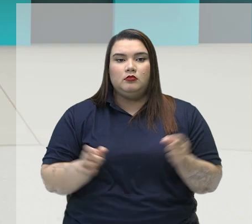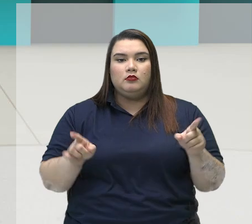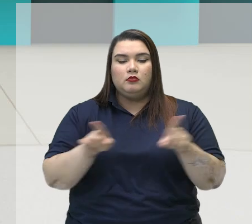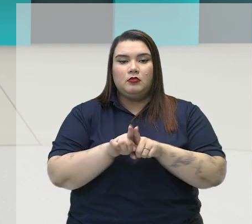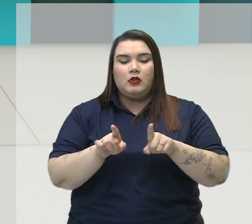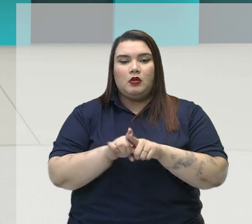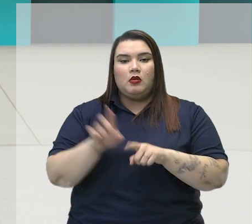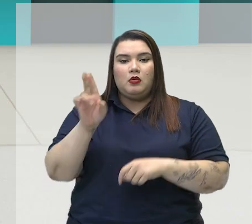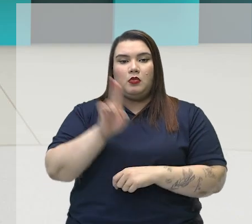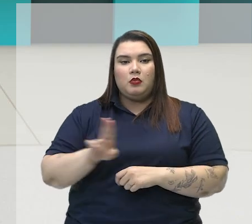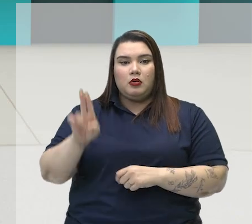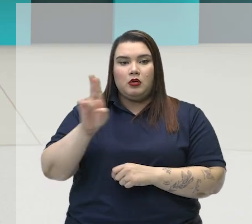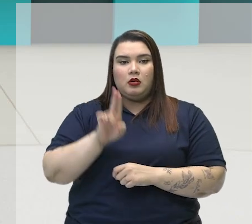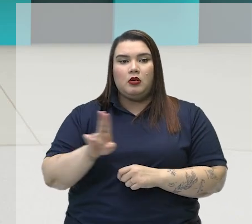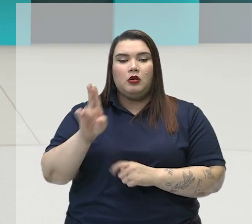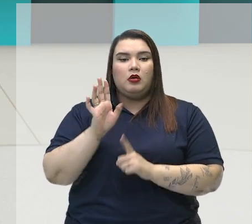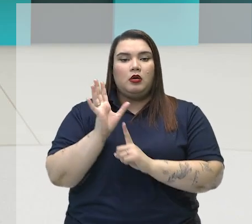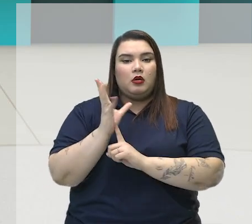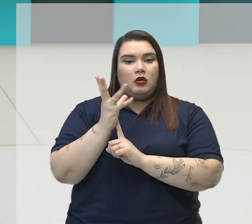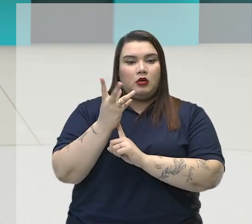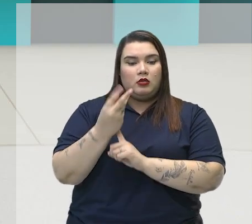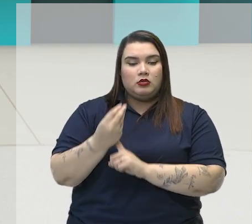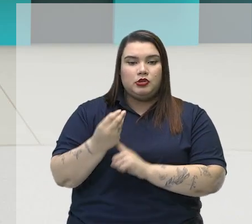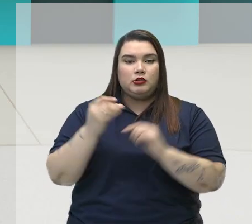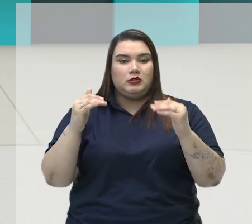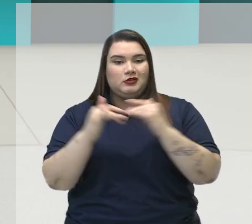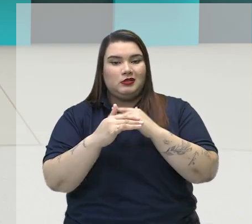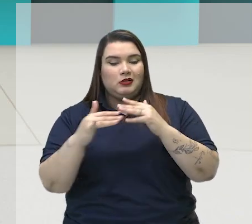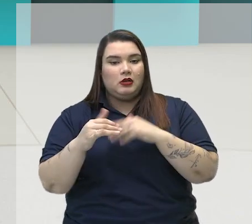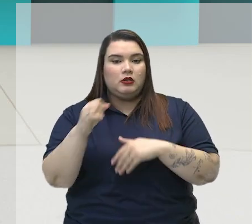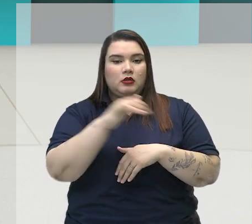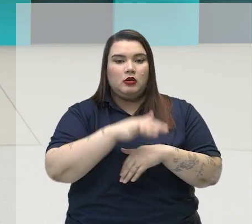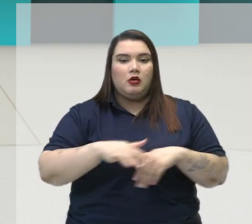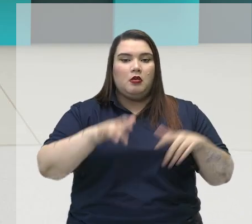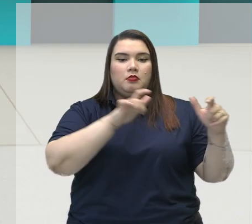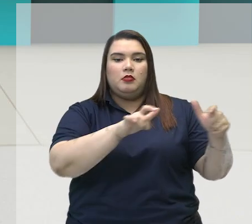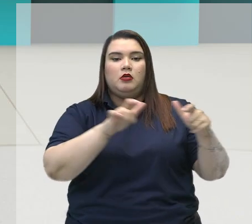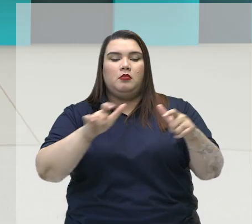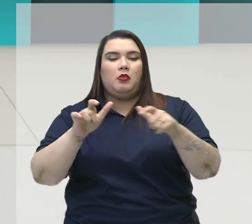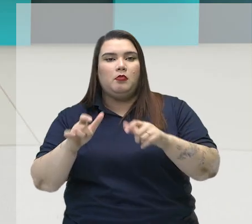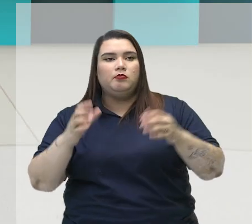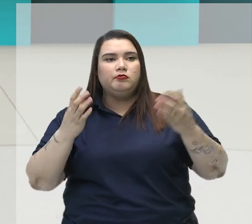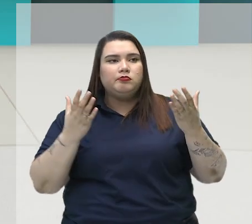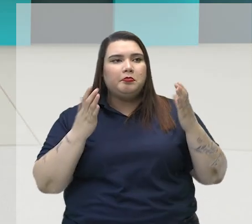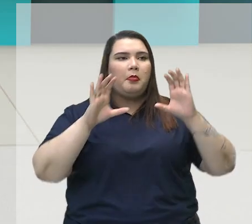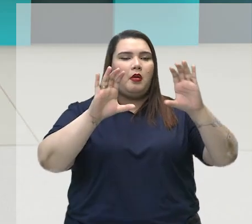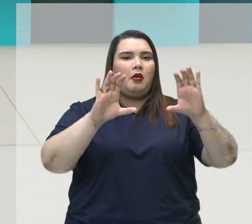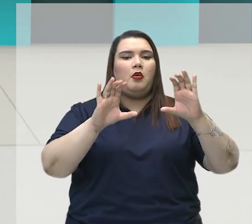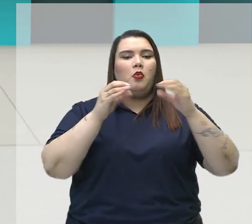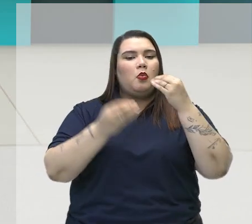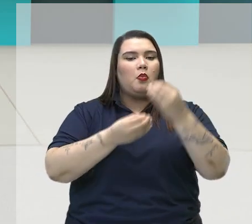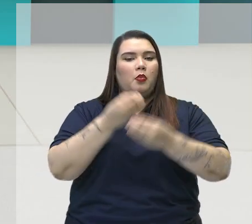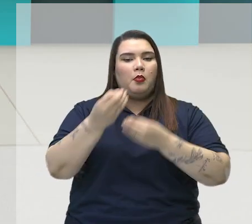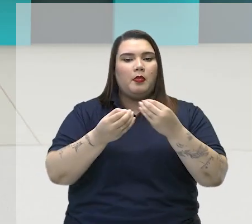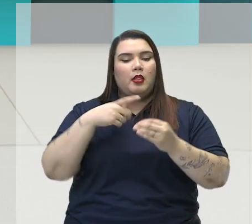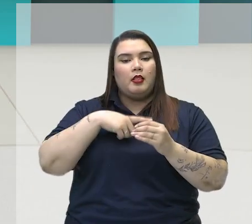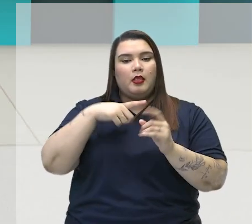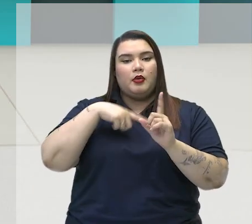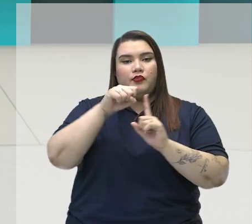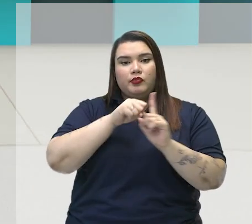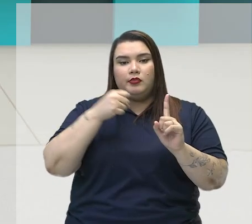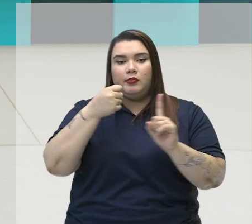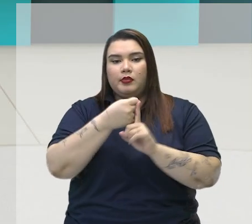Além do mais, ele usa, né, a arte urbana para ocupar o espaço público com